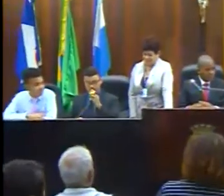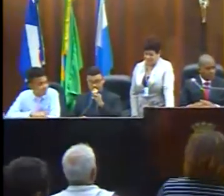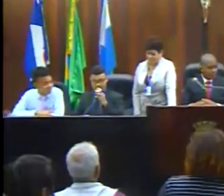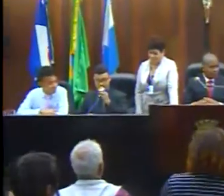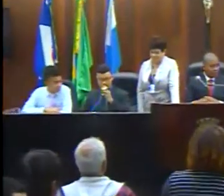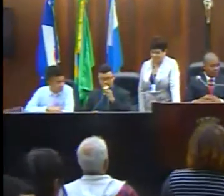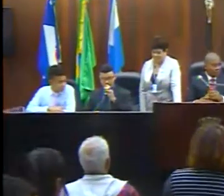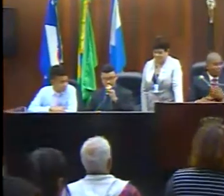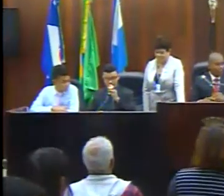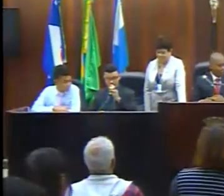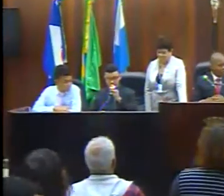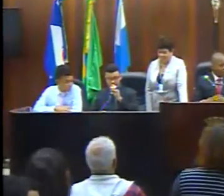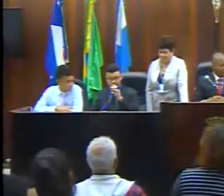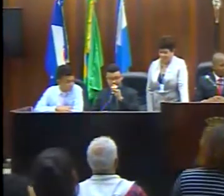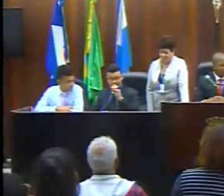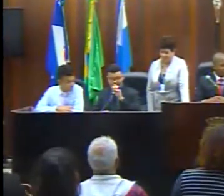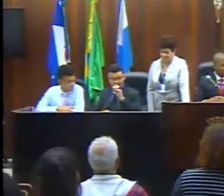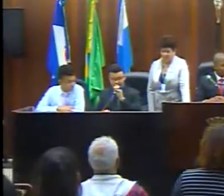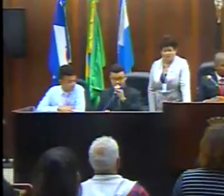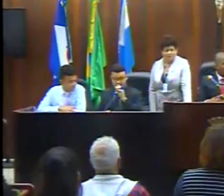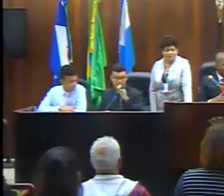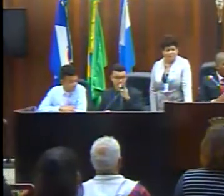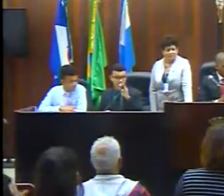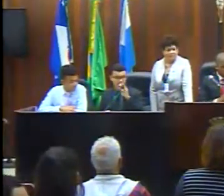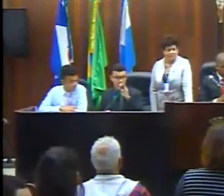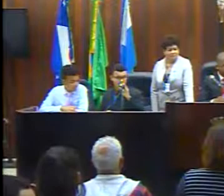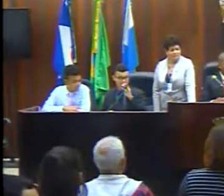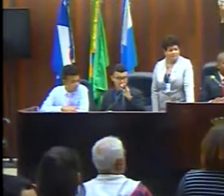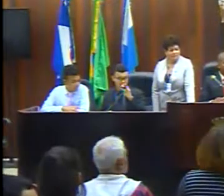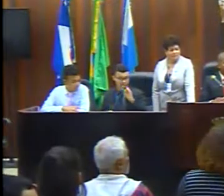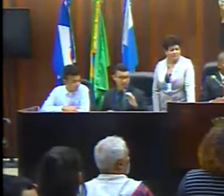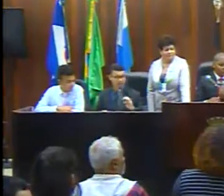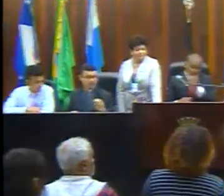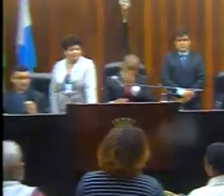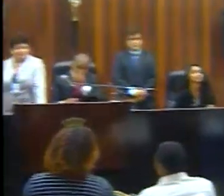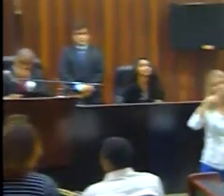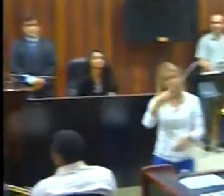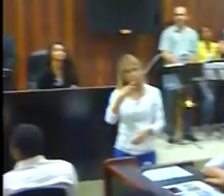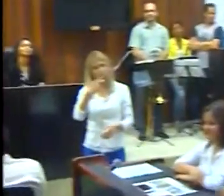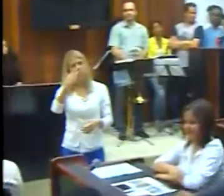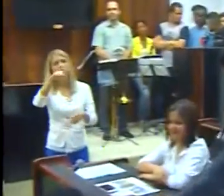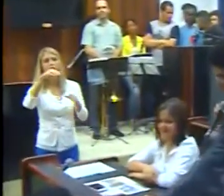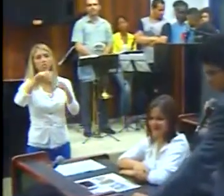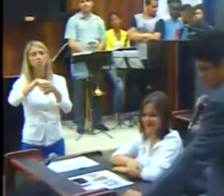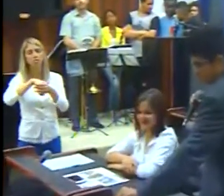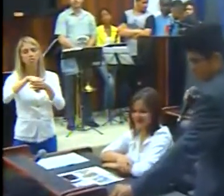Com a palavra, o nobre vereador Fernando Limeira Ribeiro Silva.